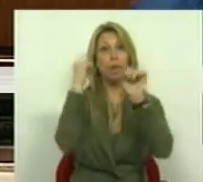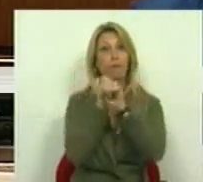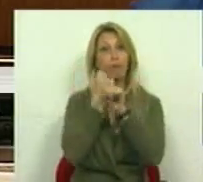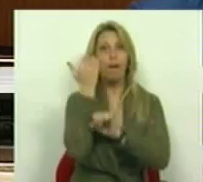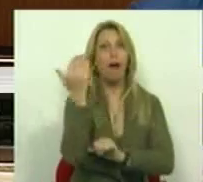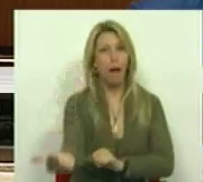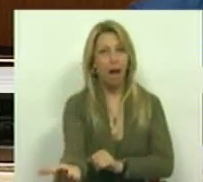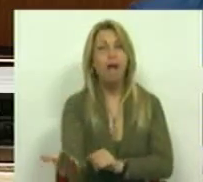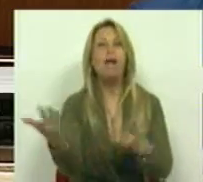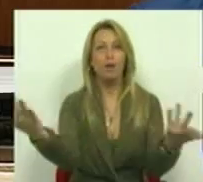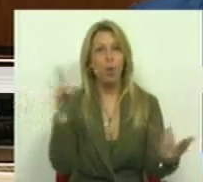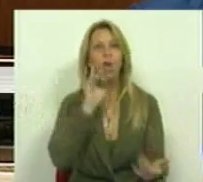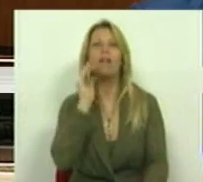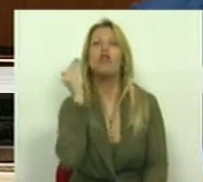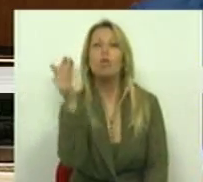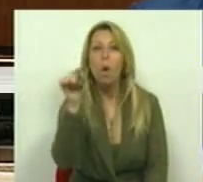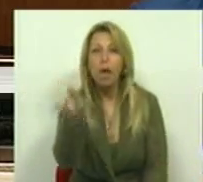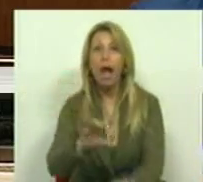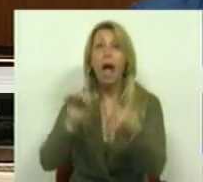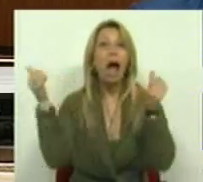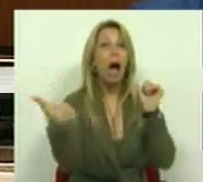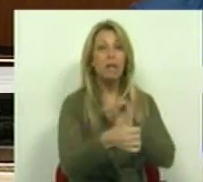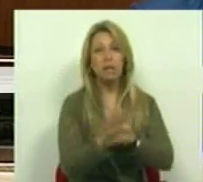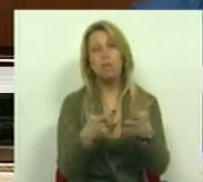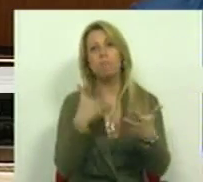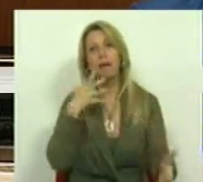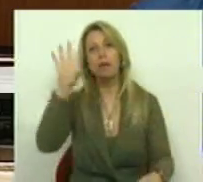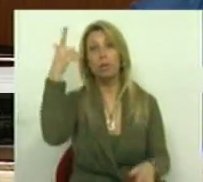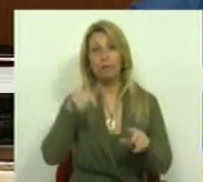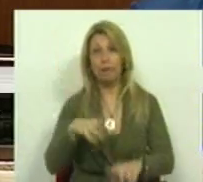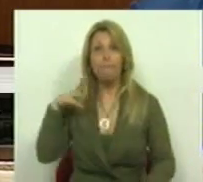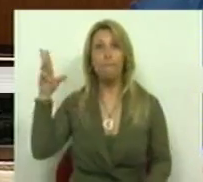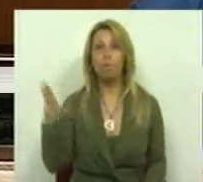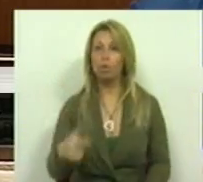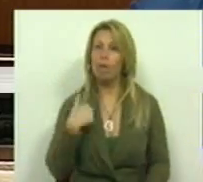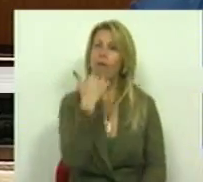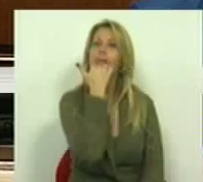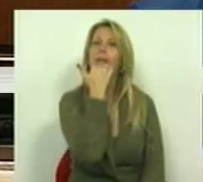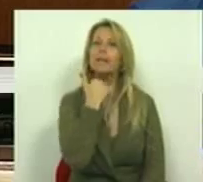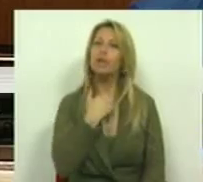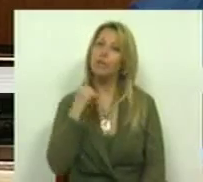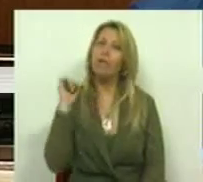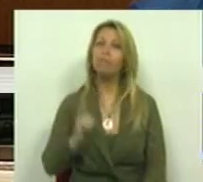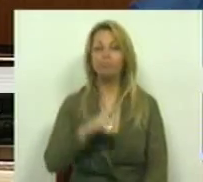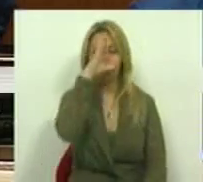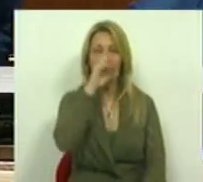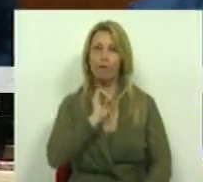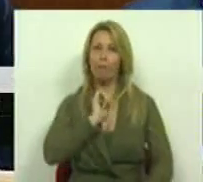garanto, Sr. Deputado, essa é uma alteração substancial que ocorre em Portugal e fico muito satisfeito que seja pelo meu